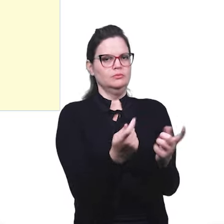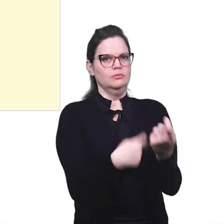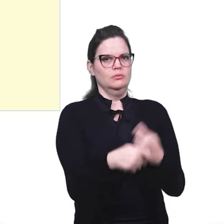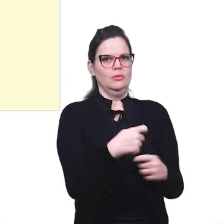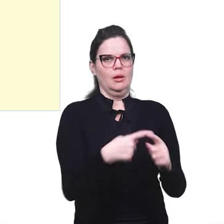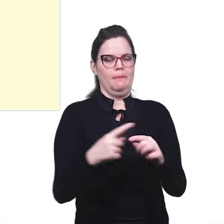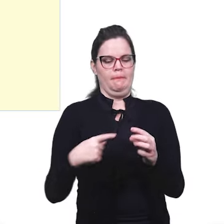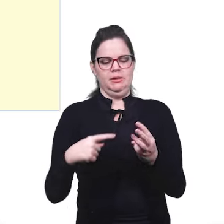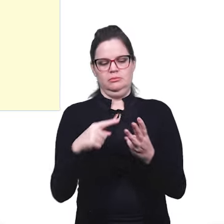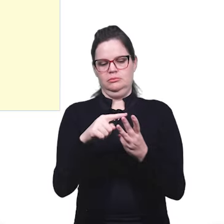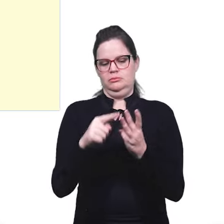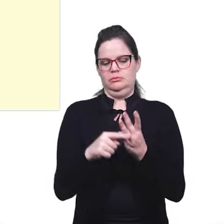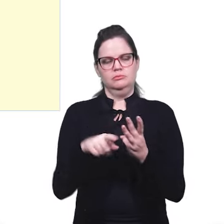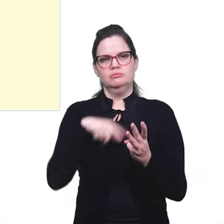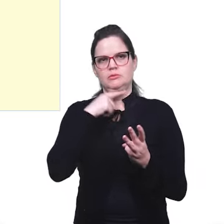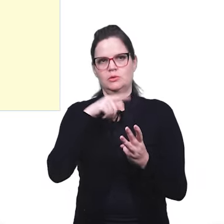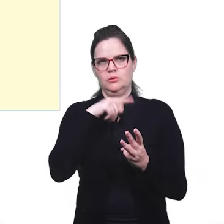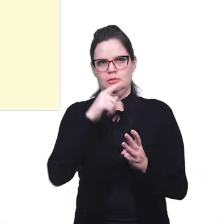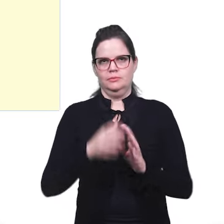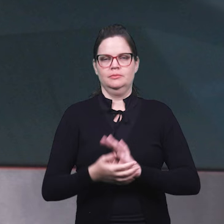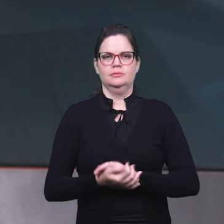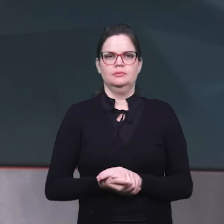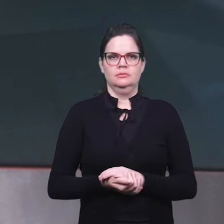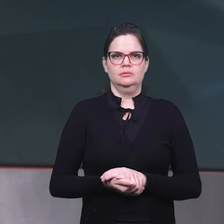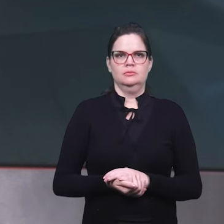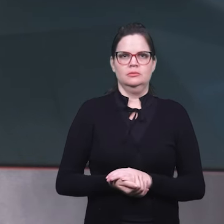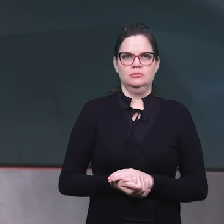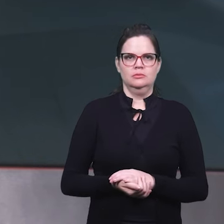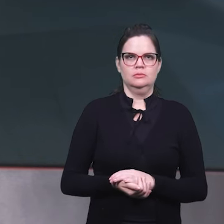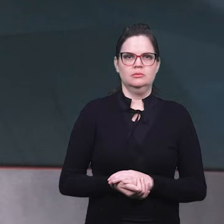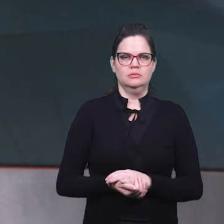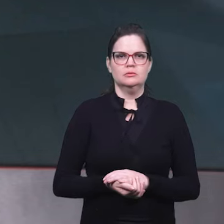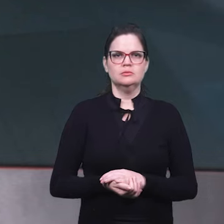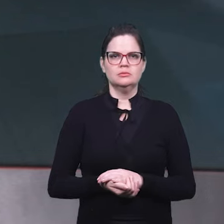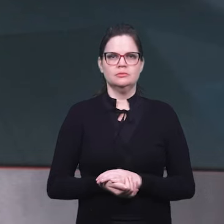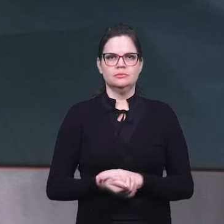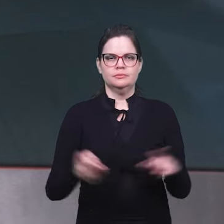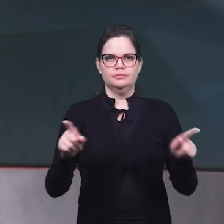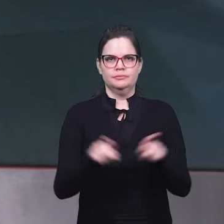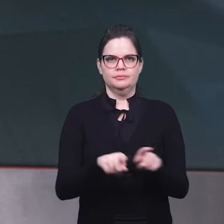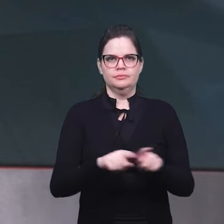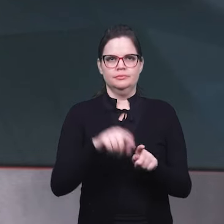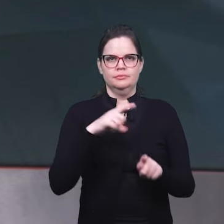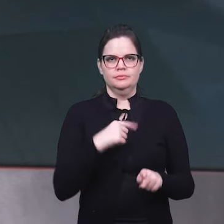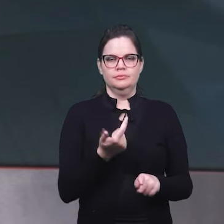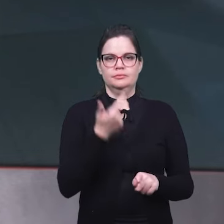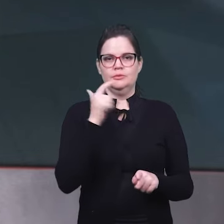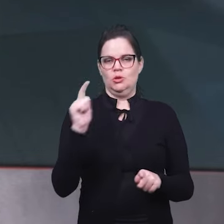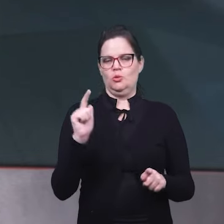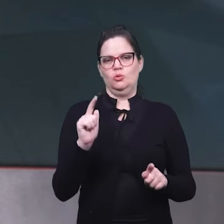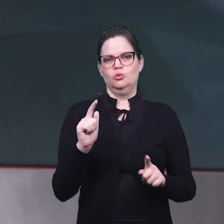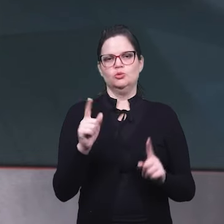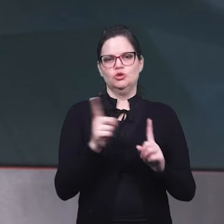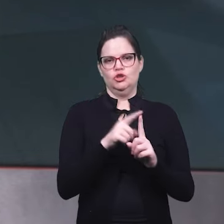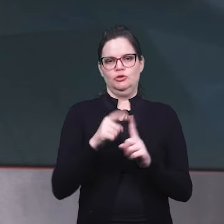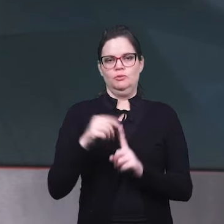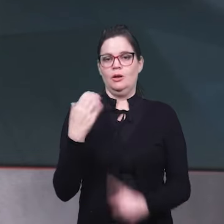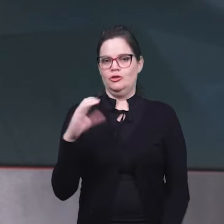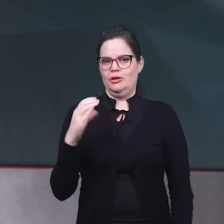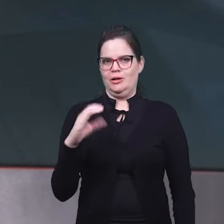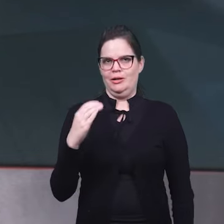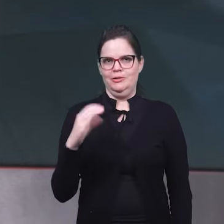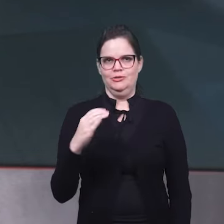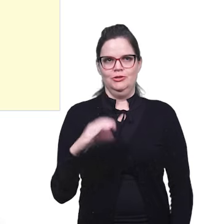nem leasing. E assim, você tem outras formas de